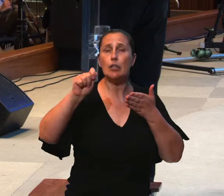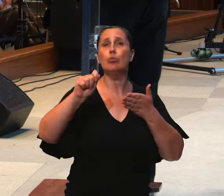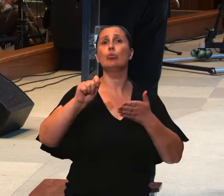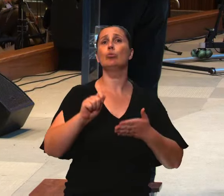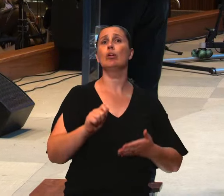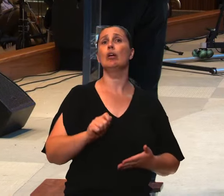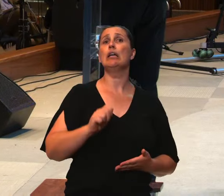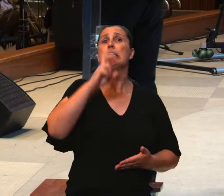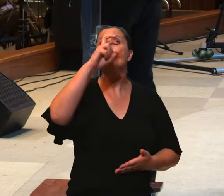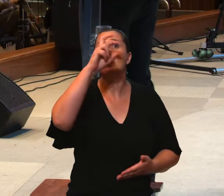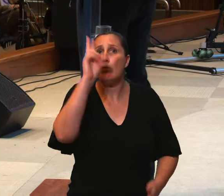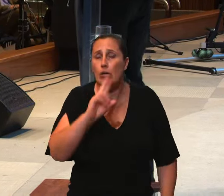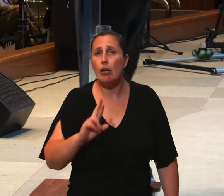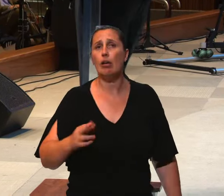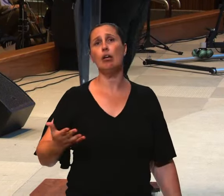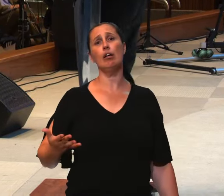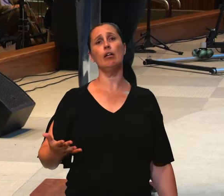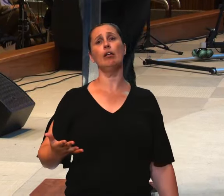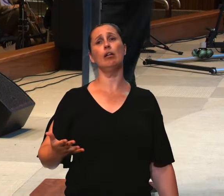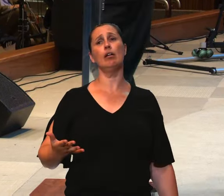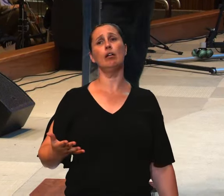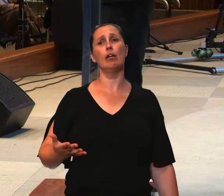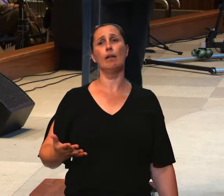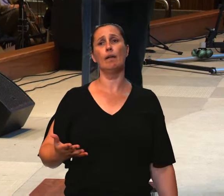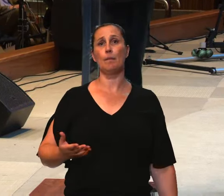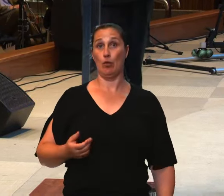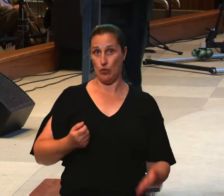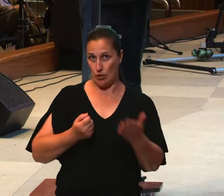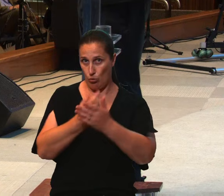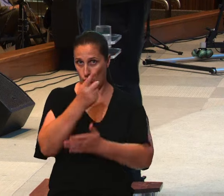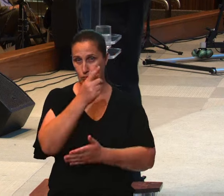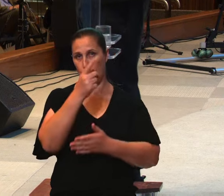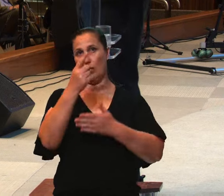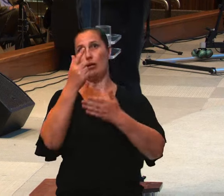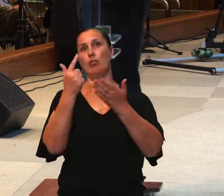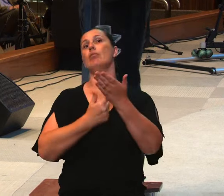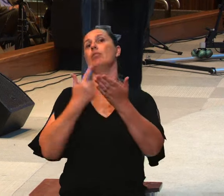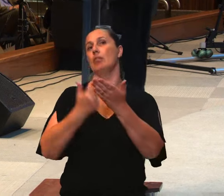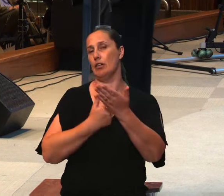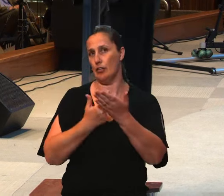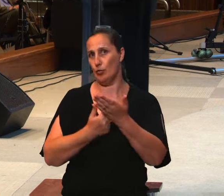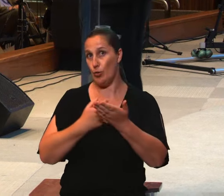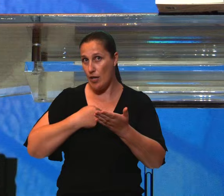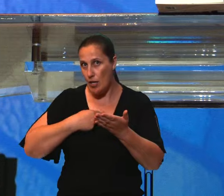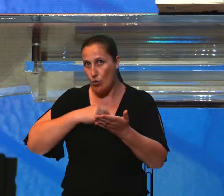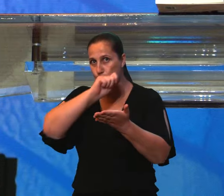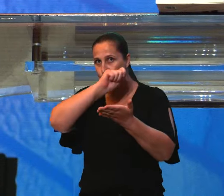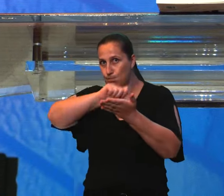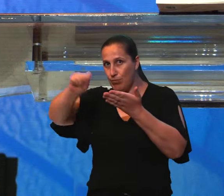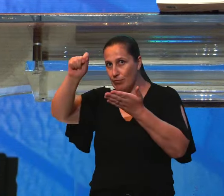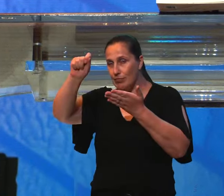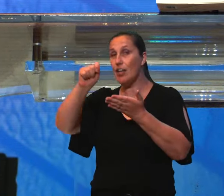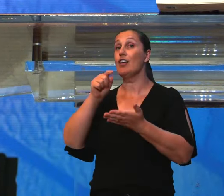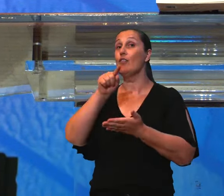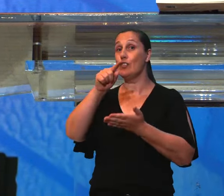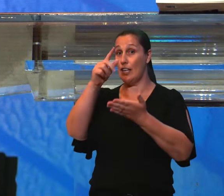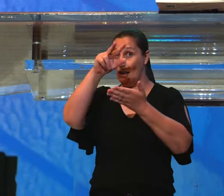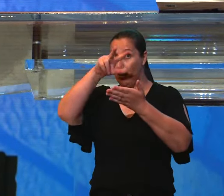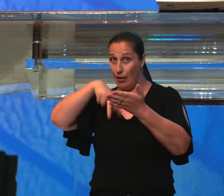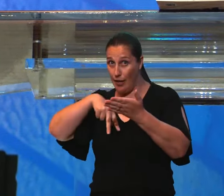cara então o que eu sugiro para você você compra o livro de sino você